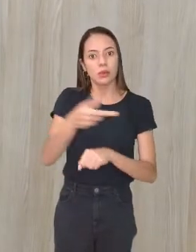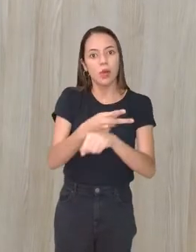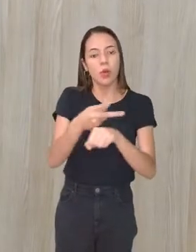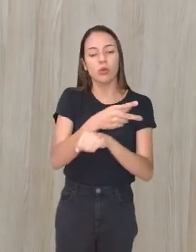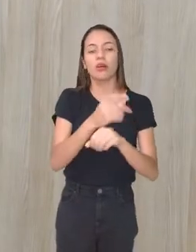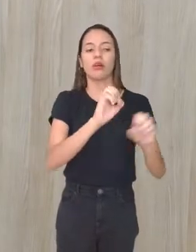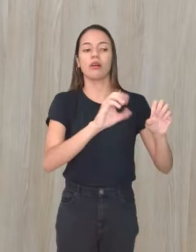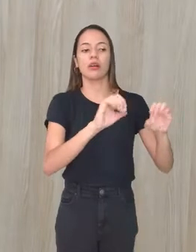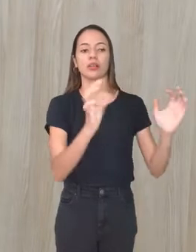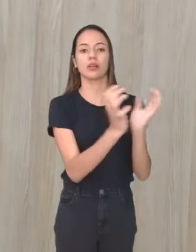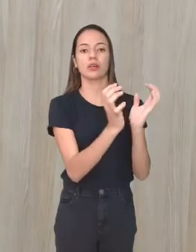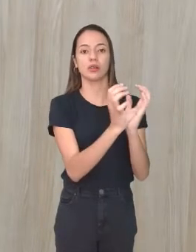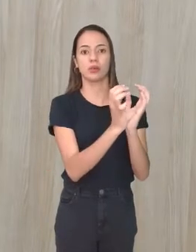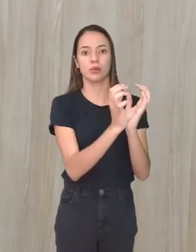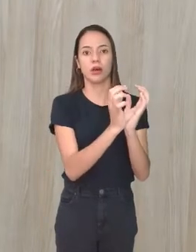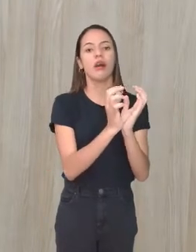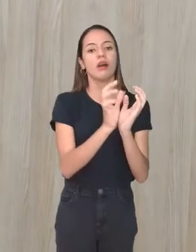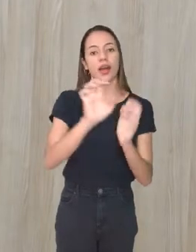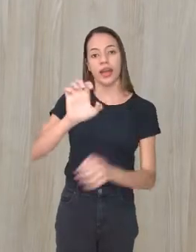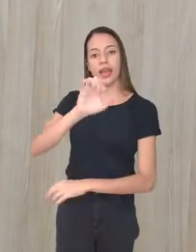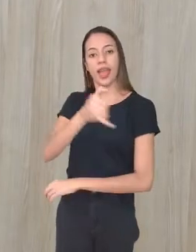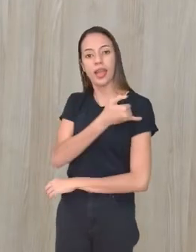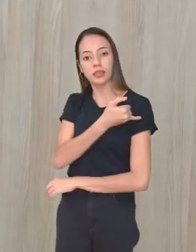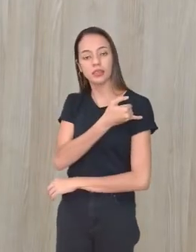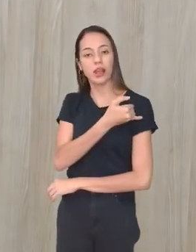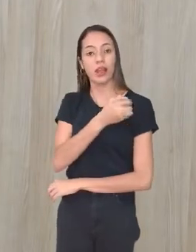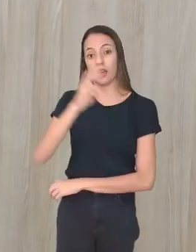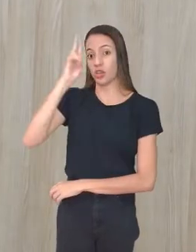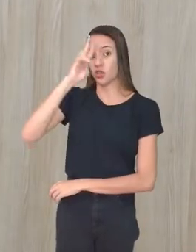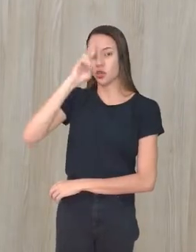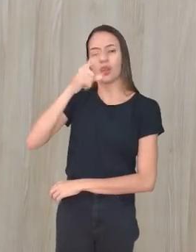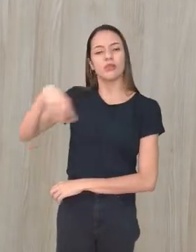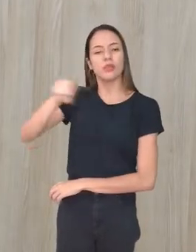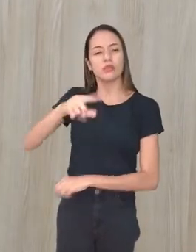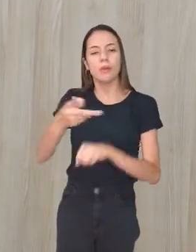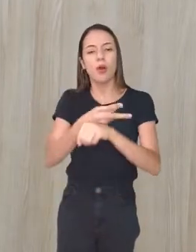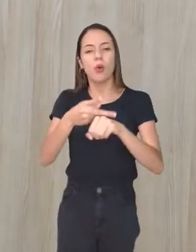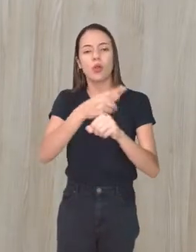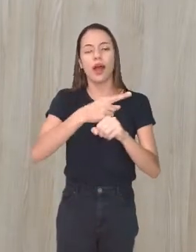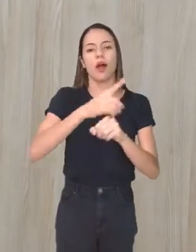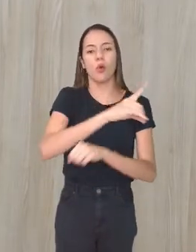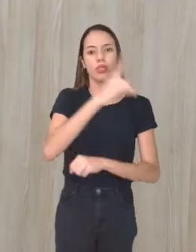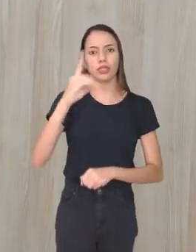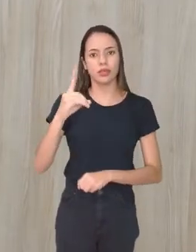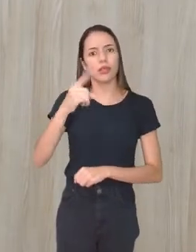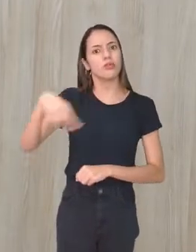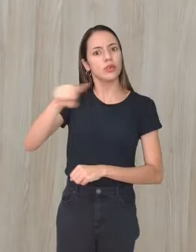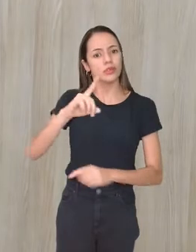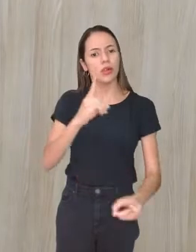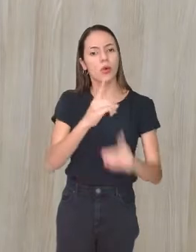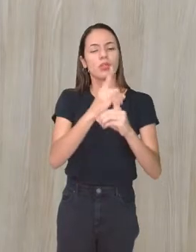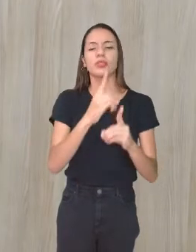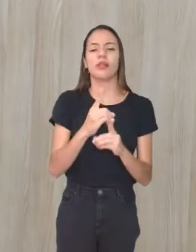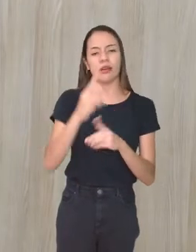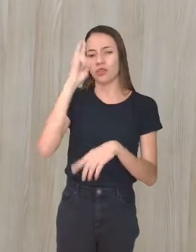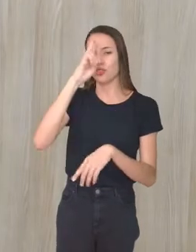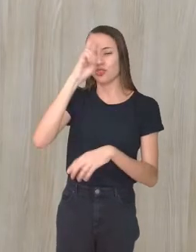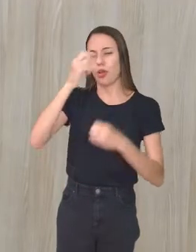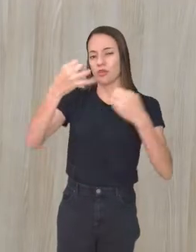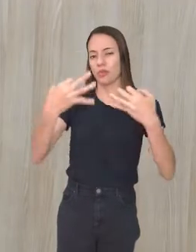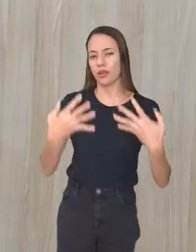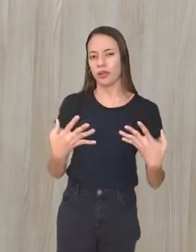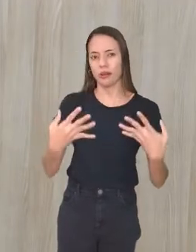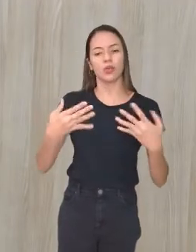Recife, EJA, História. E aí, você vendo pela data, você vai achar essa aula que ficou bem legal, contando a origem do São João e todo